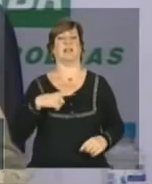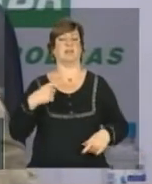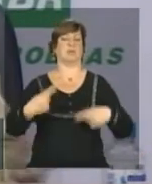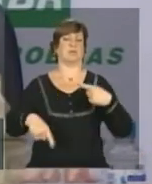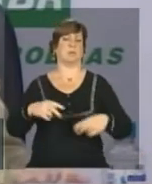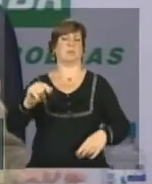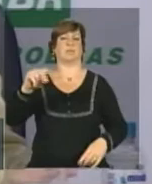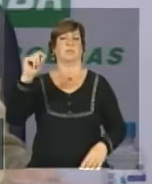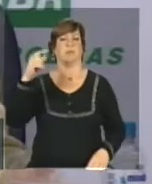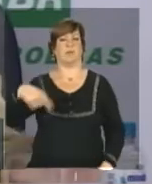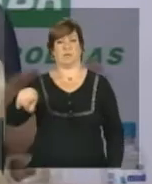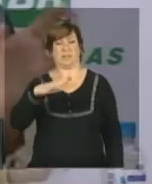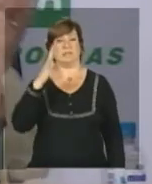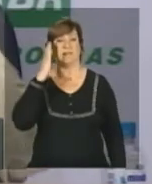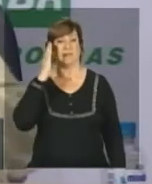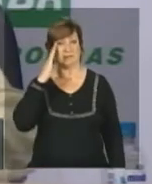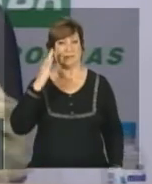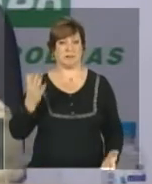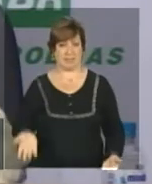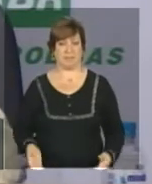tempo, vocês sabem que sim.